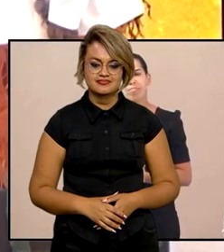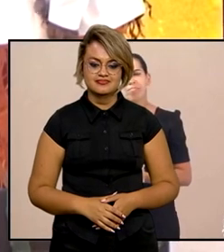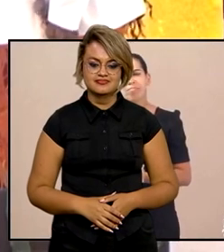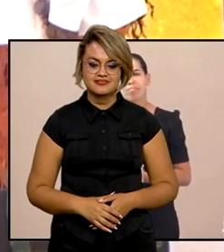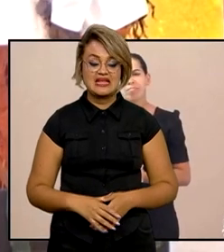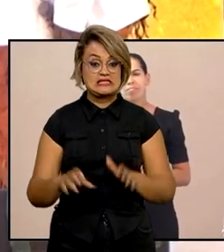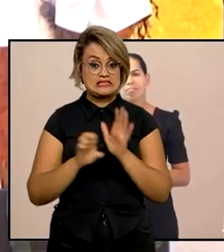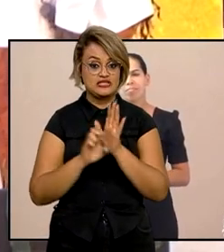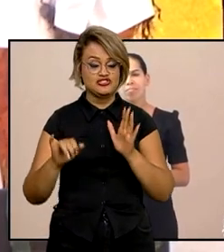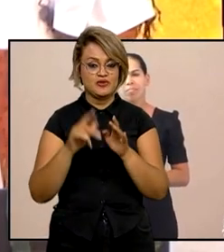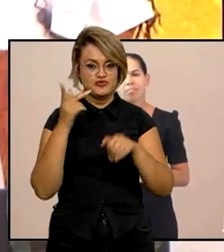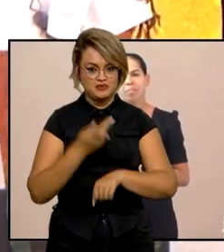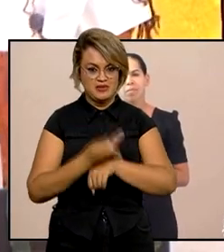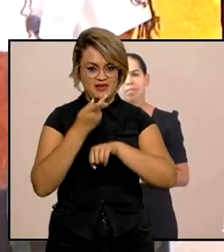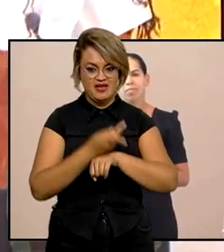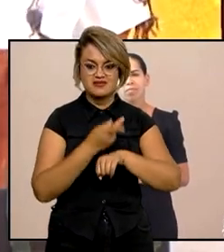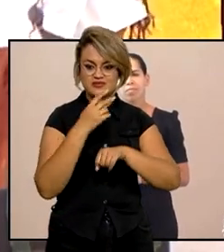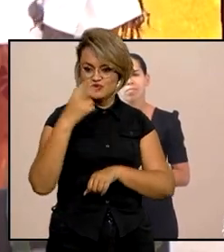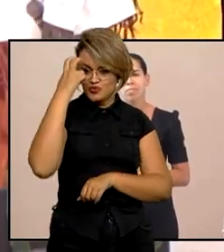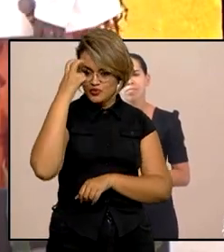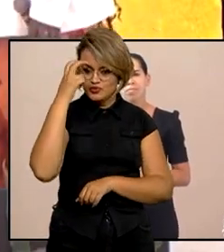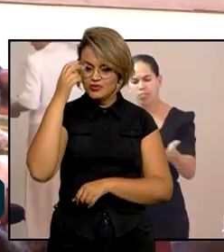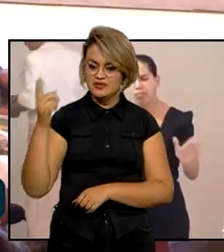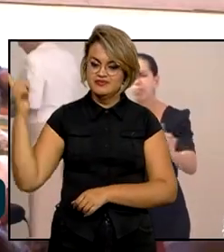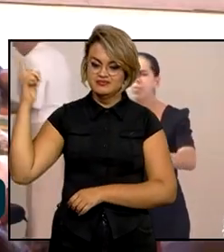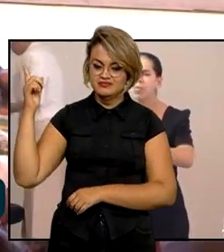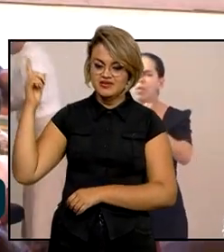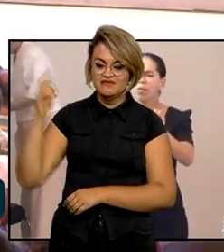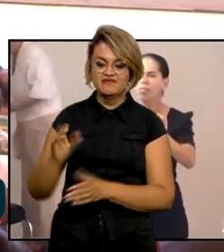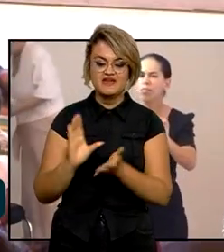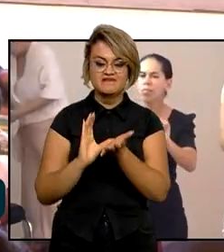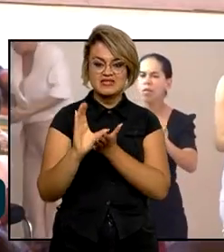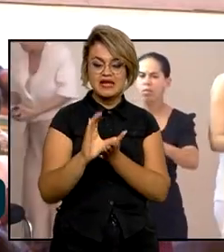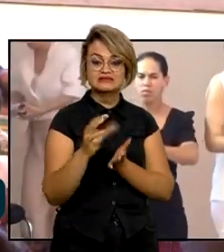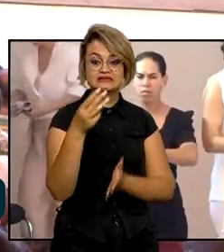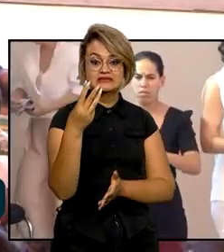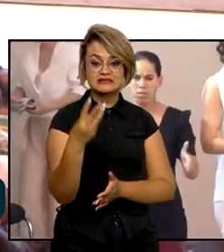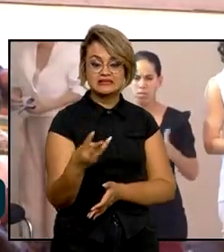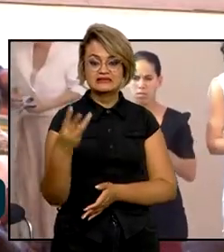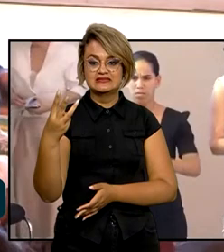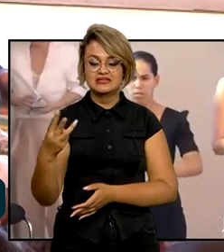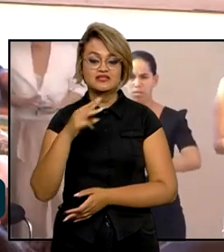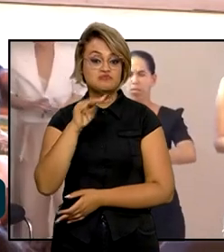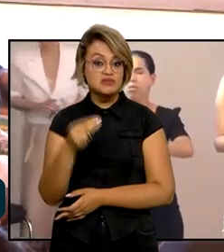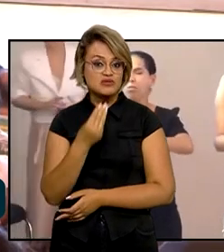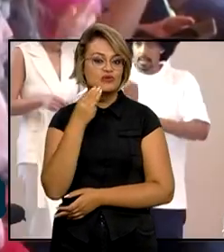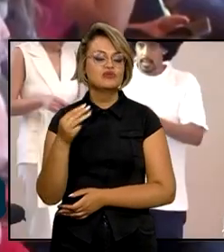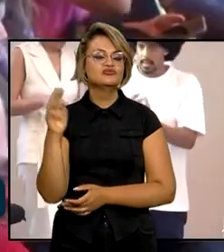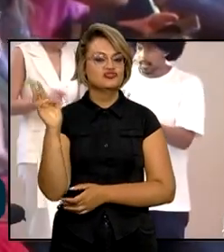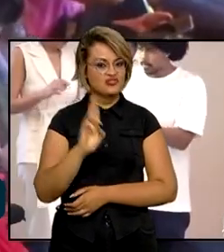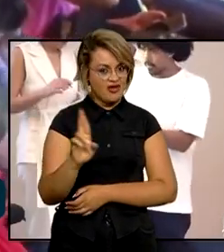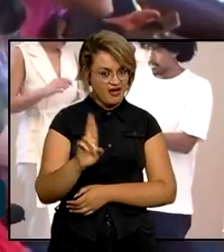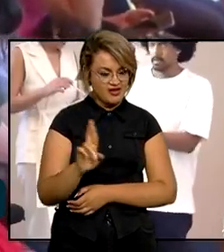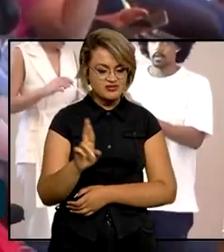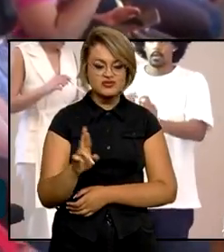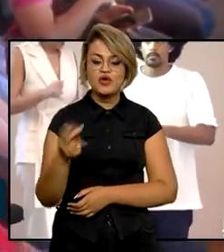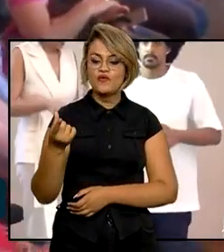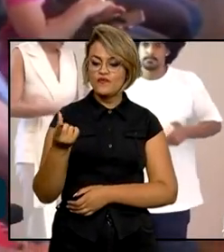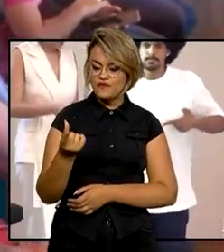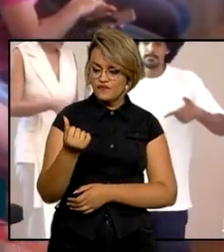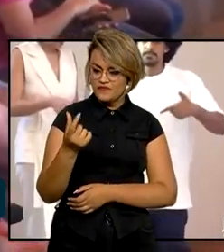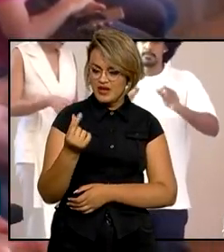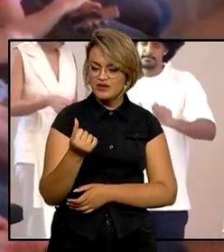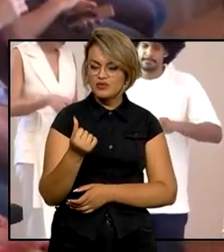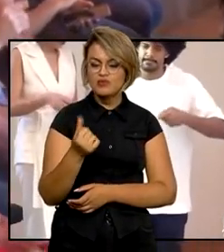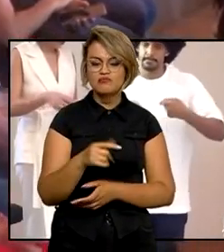O edital de premiação Cultura Viva Sérgio Mamberti vai destinar 33 milhões de reais, com o valor individual